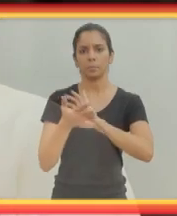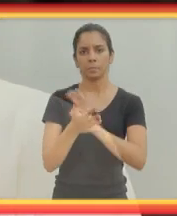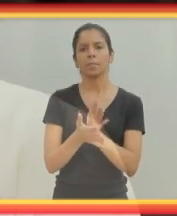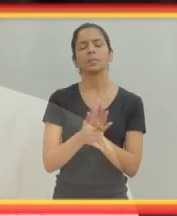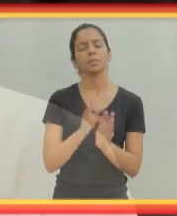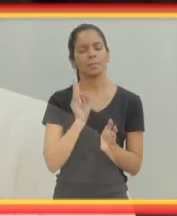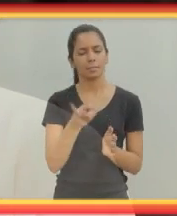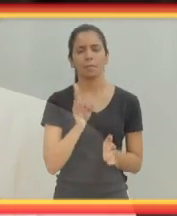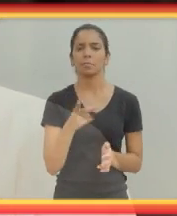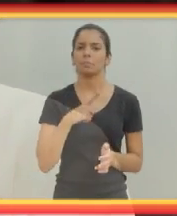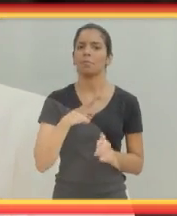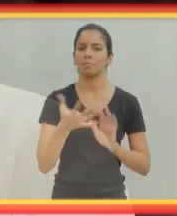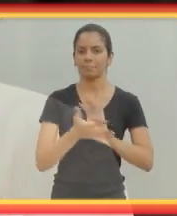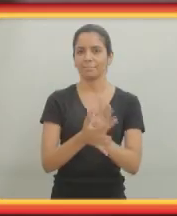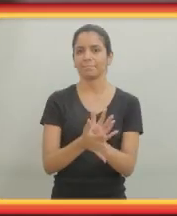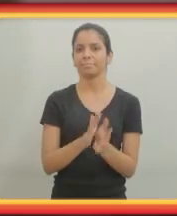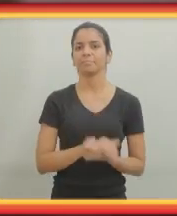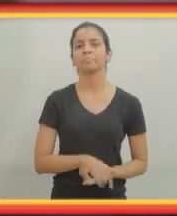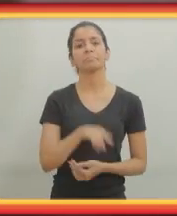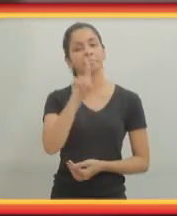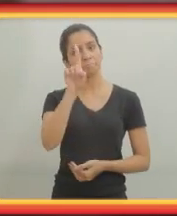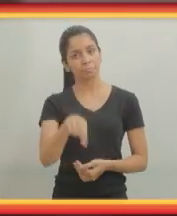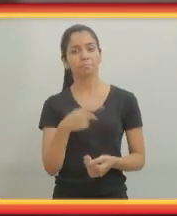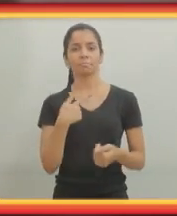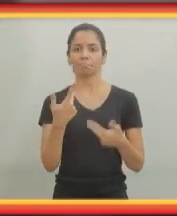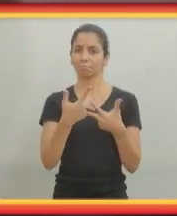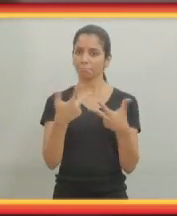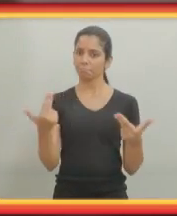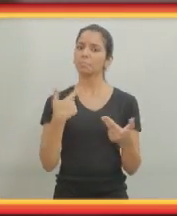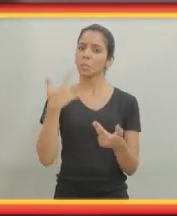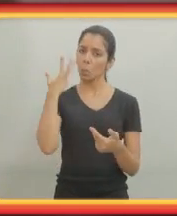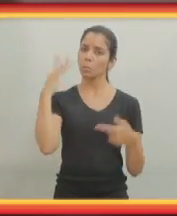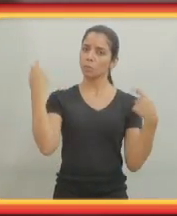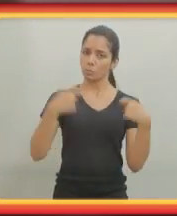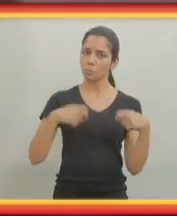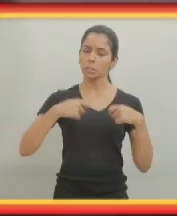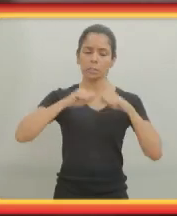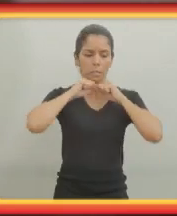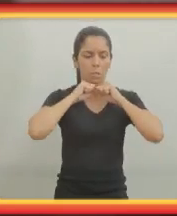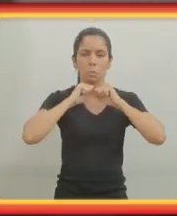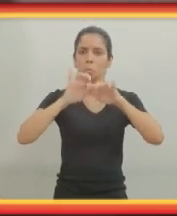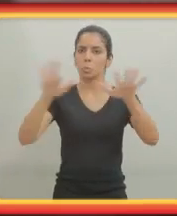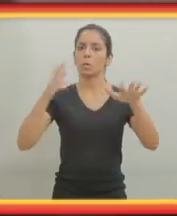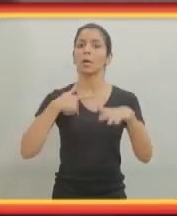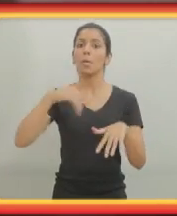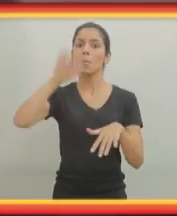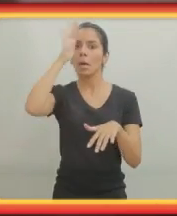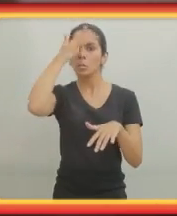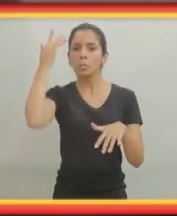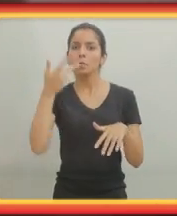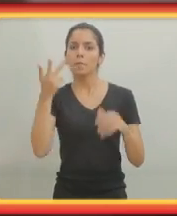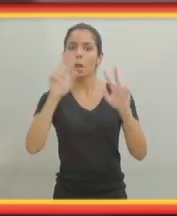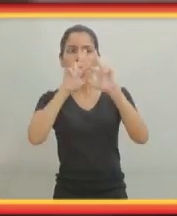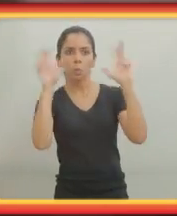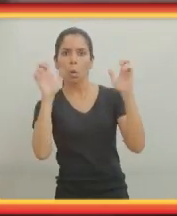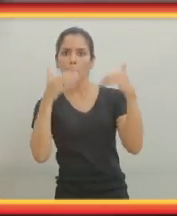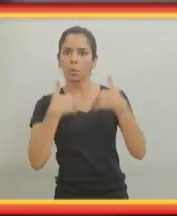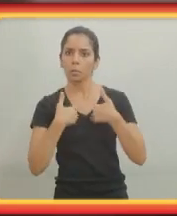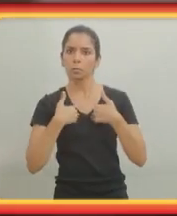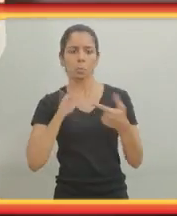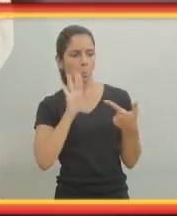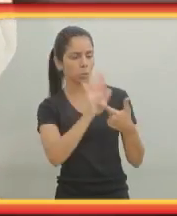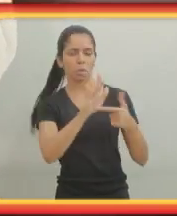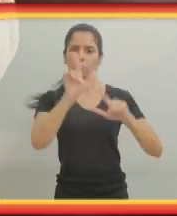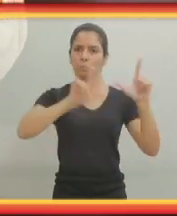mostra, mas sempre existe um preconceito. Mas é uma questão que eu acho que precisa ser divulgada e quanto mais a gente puder falar sobre isso, levar isso para